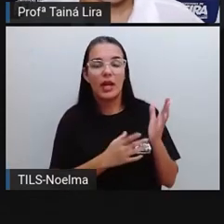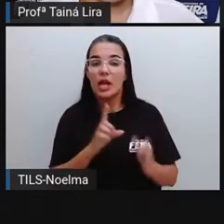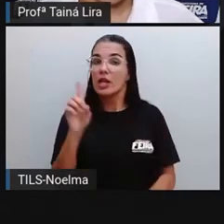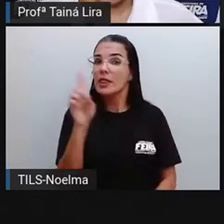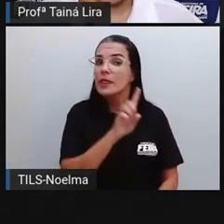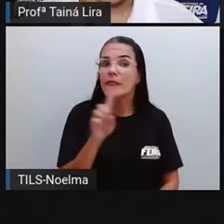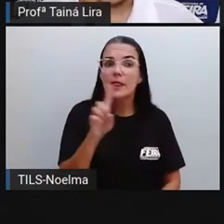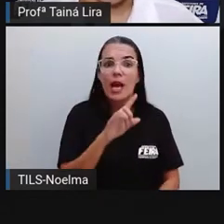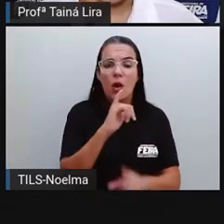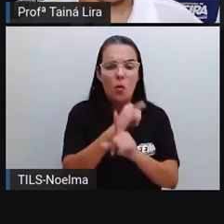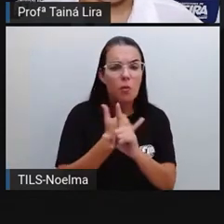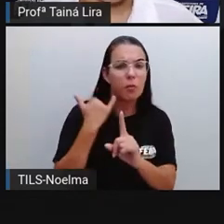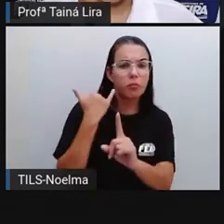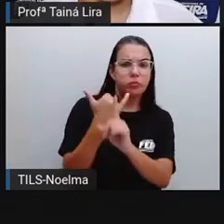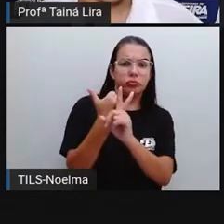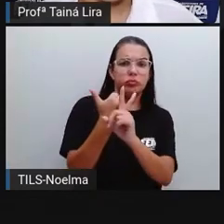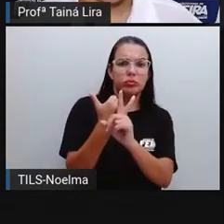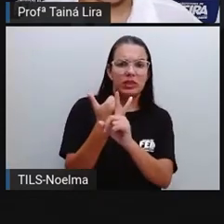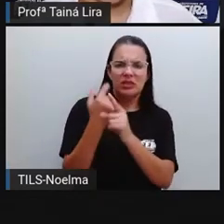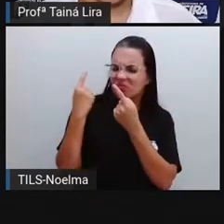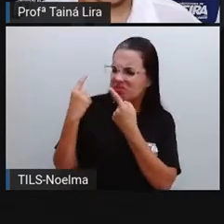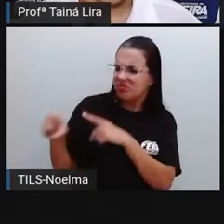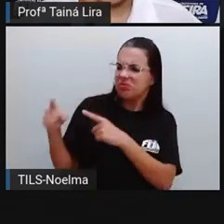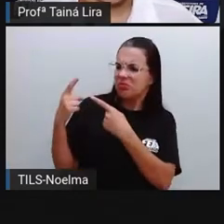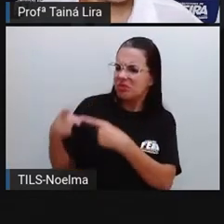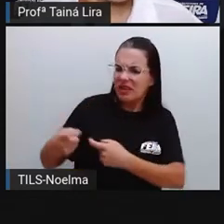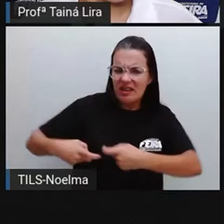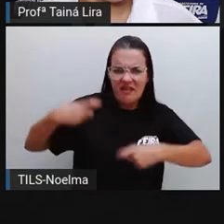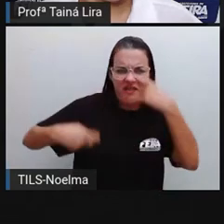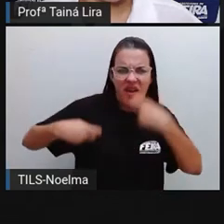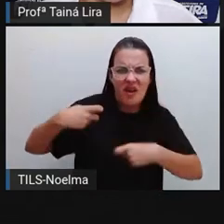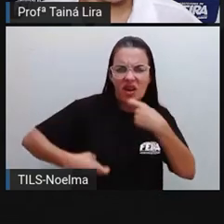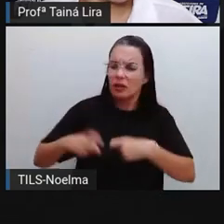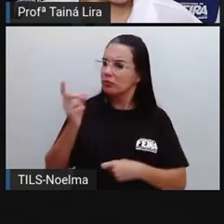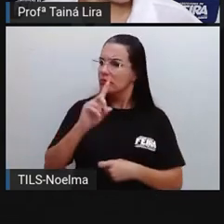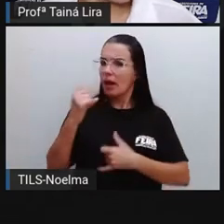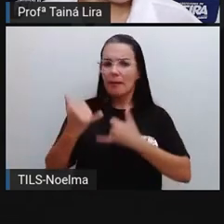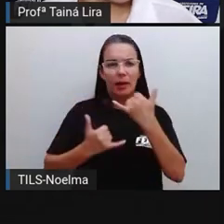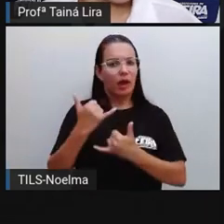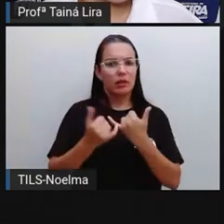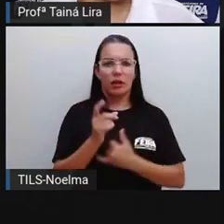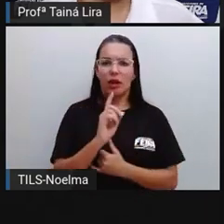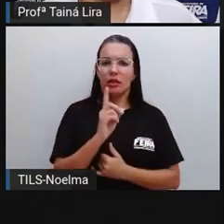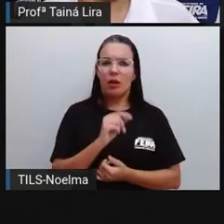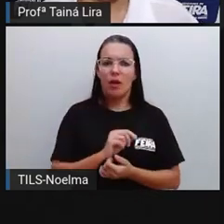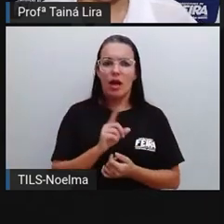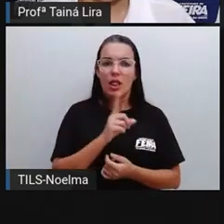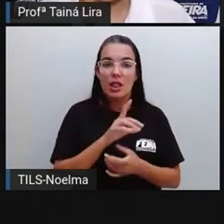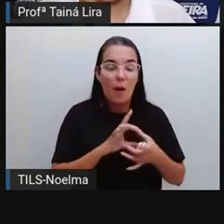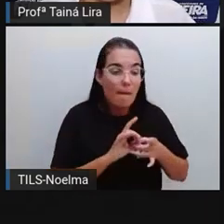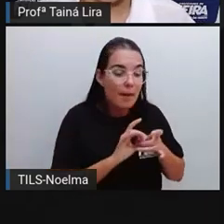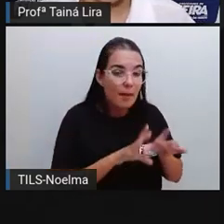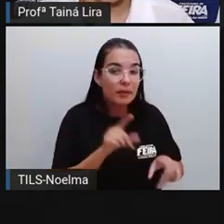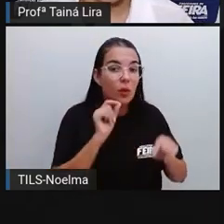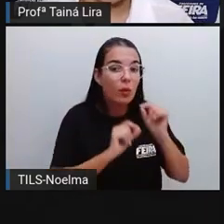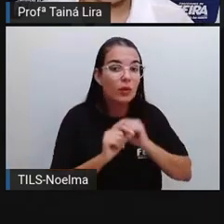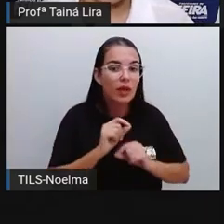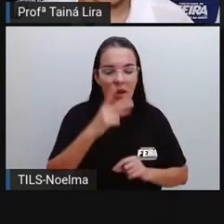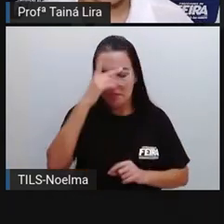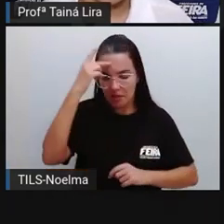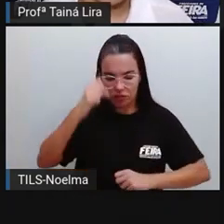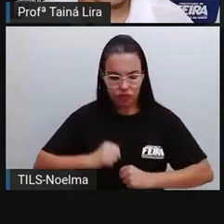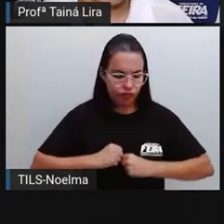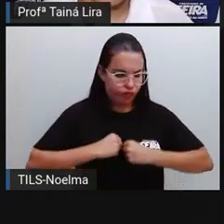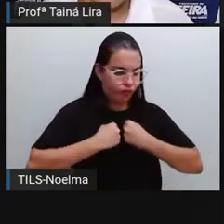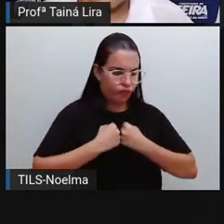Diga não ao bullying. Zoação e violência não são brincadeiras. Não permita que os valentões